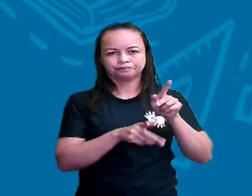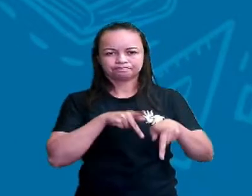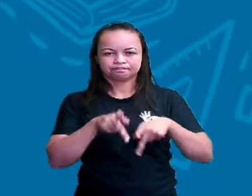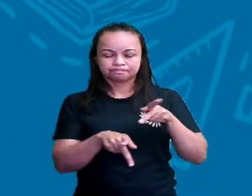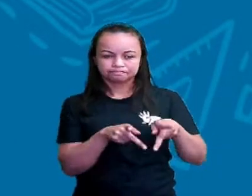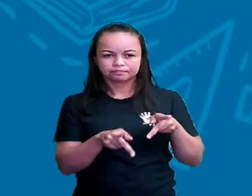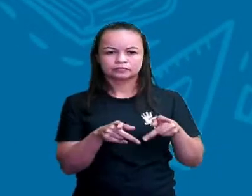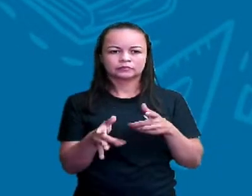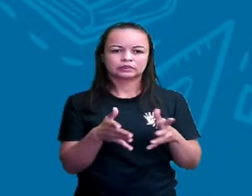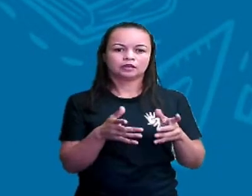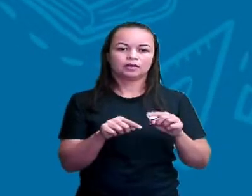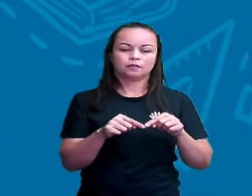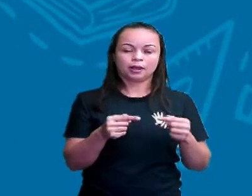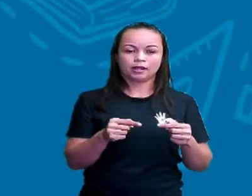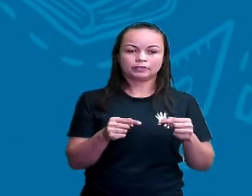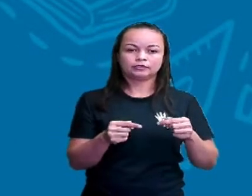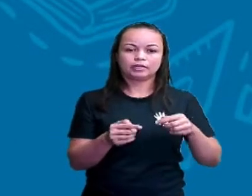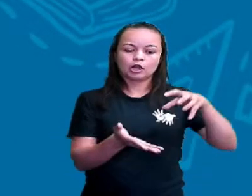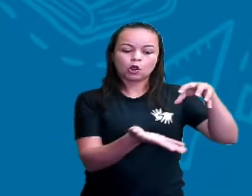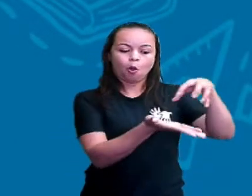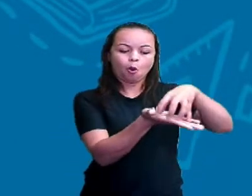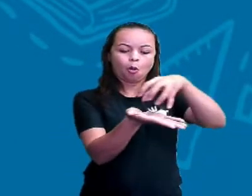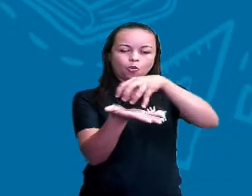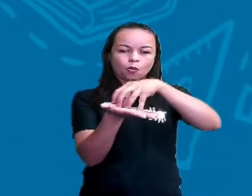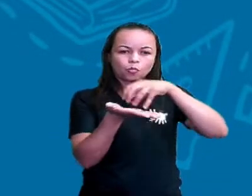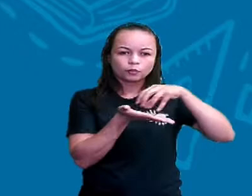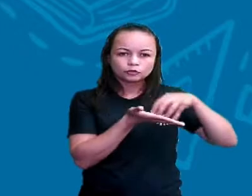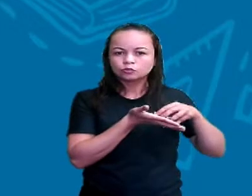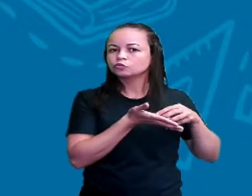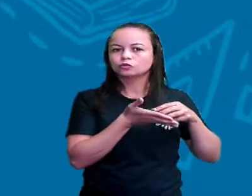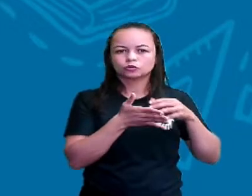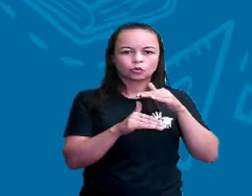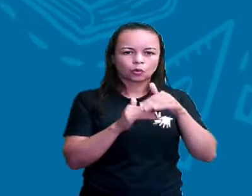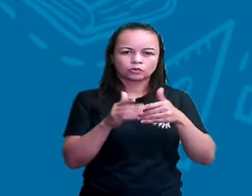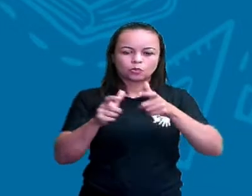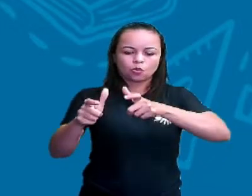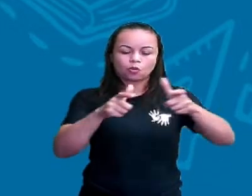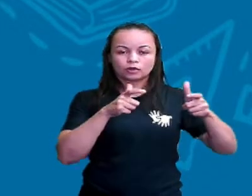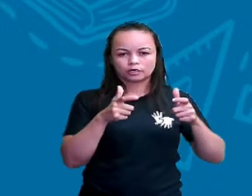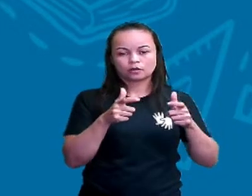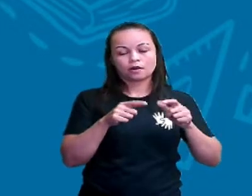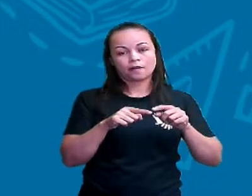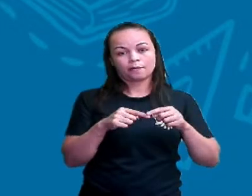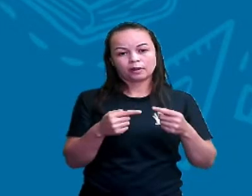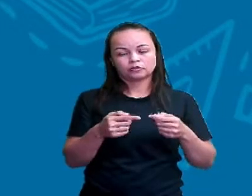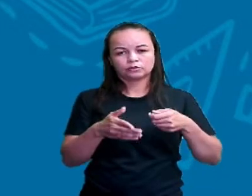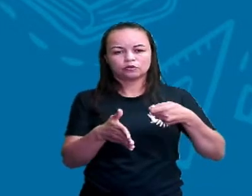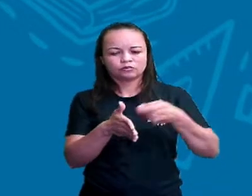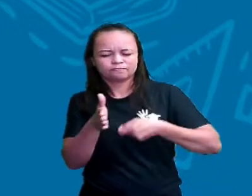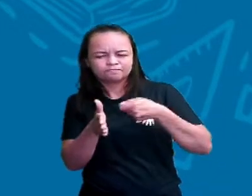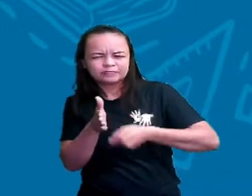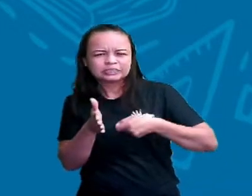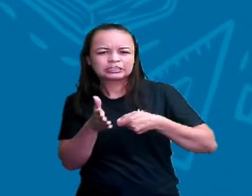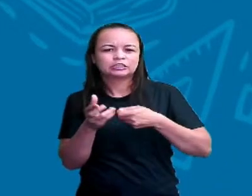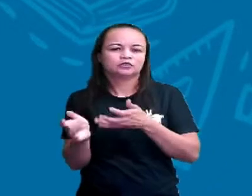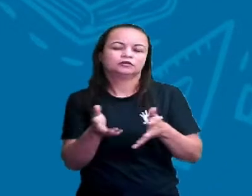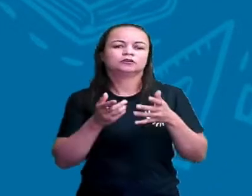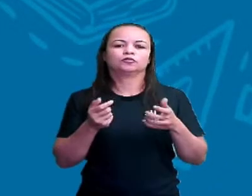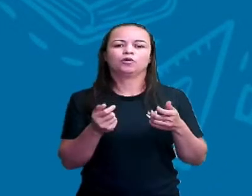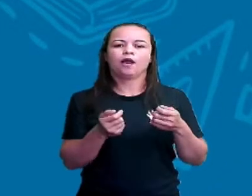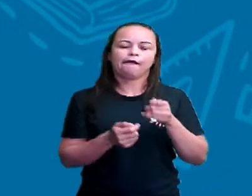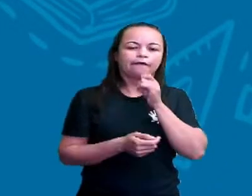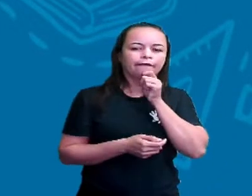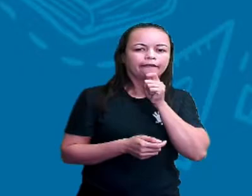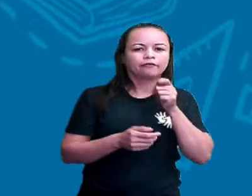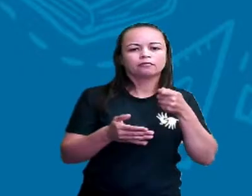os povos indígenas, eles ocupam, eles estão por toda parte ainda, mesmo tendo enfrentado e ainda enfrentando, né,